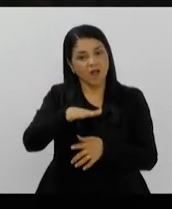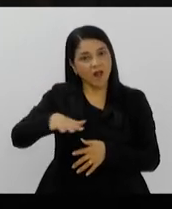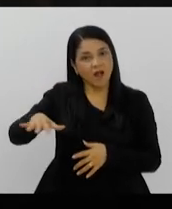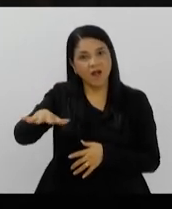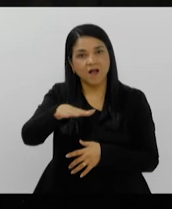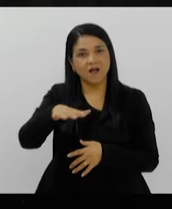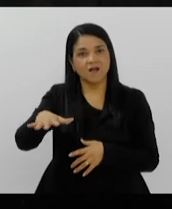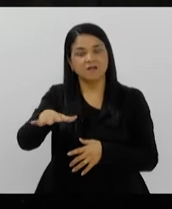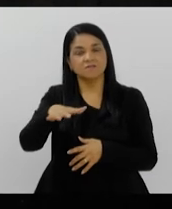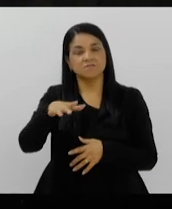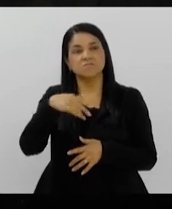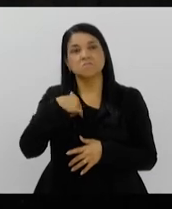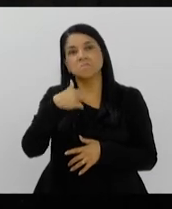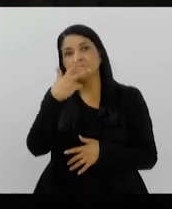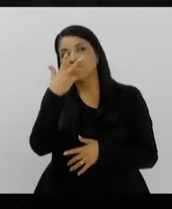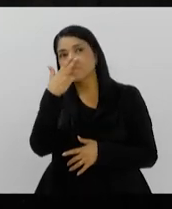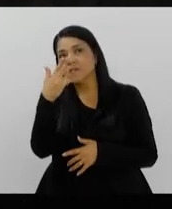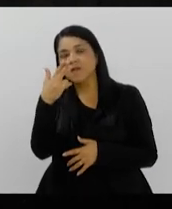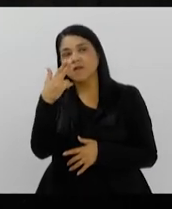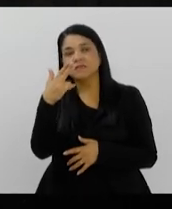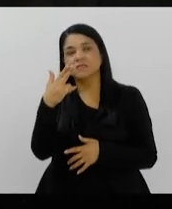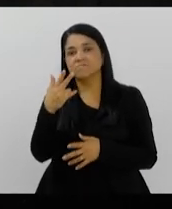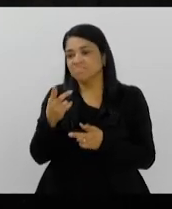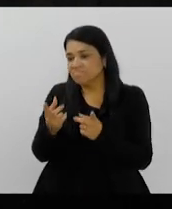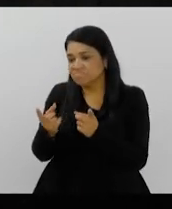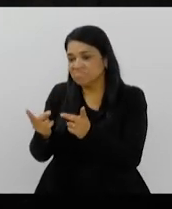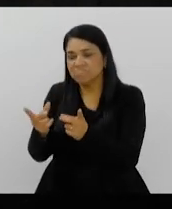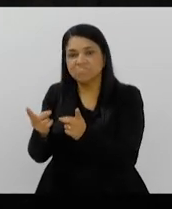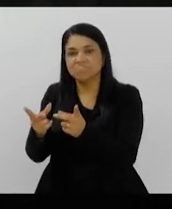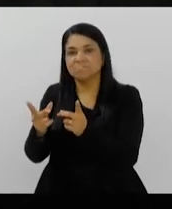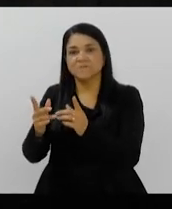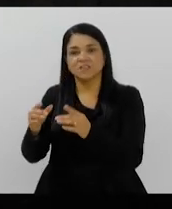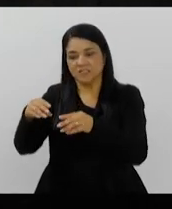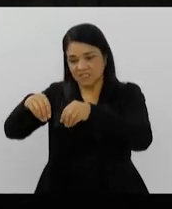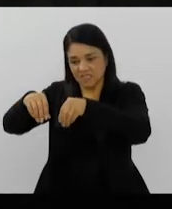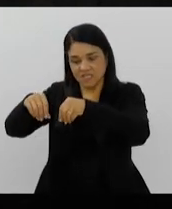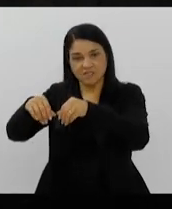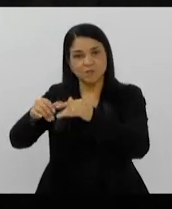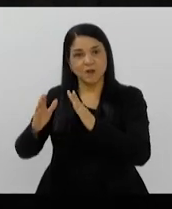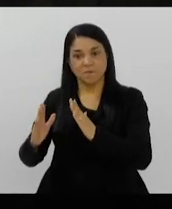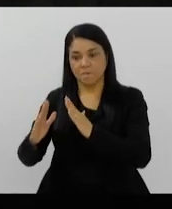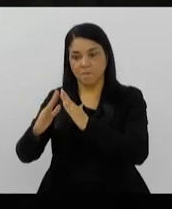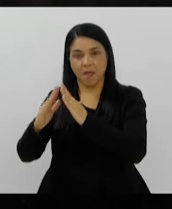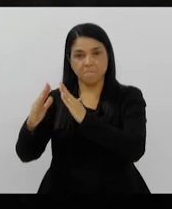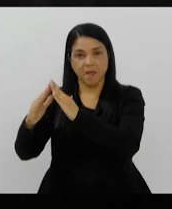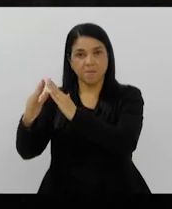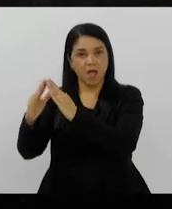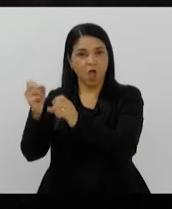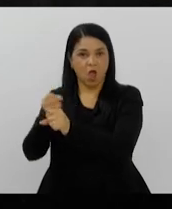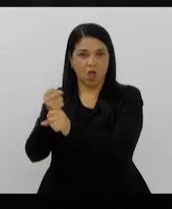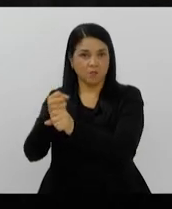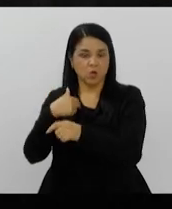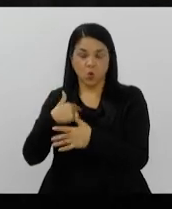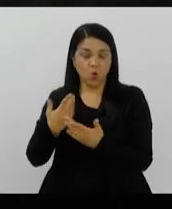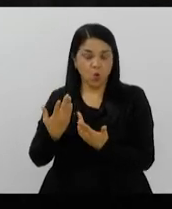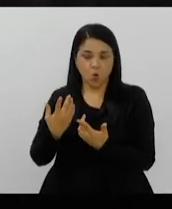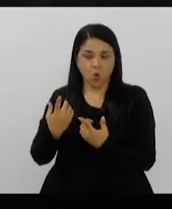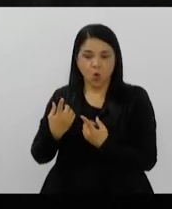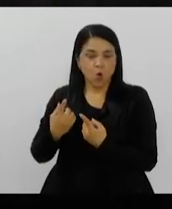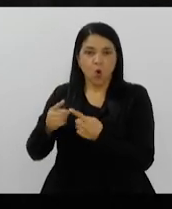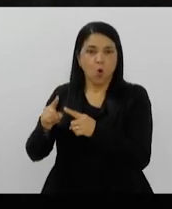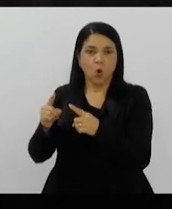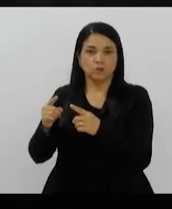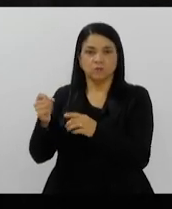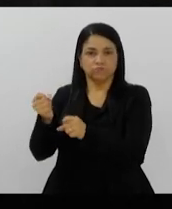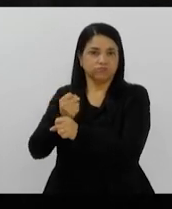espécie de laboratório da qual a especulação imobiliária pode fazer o que quer. Eu não sou contra a construção civil, pelo contrário, a